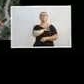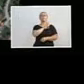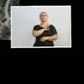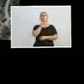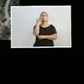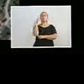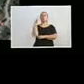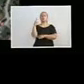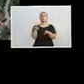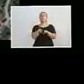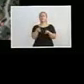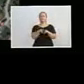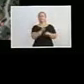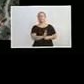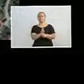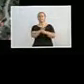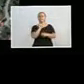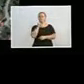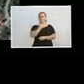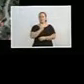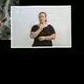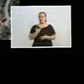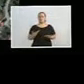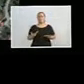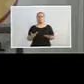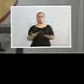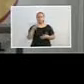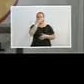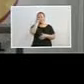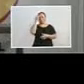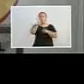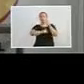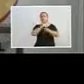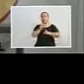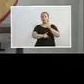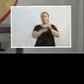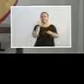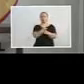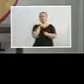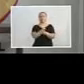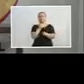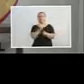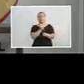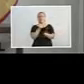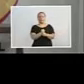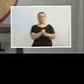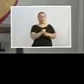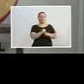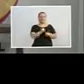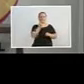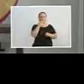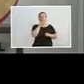demos uma batida de flagrante, e os trabalhadores estavam lá construindo o deck, em cima do Rio